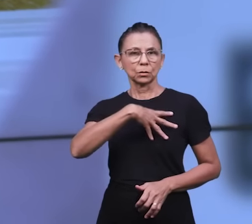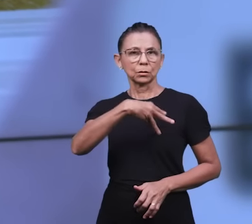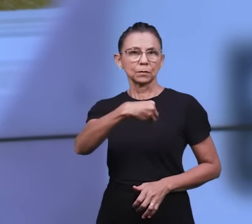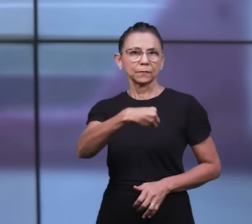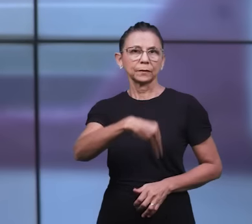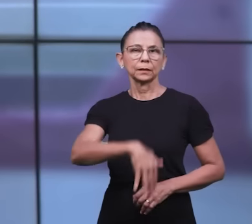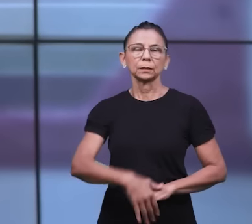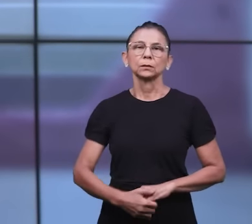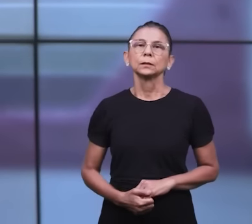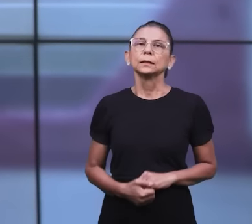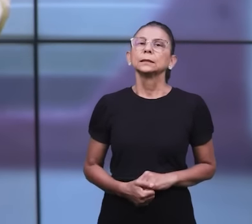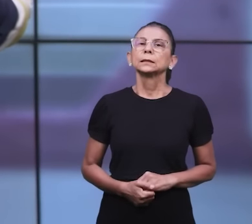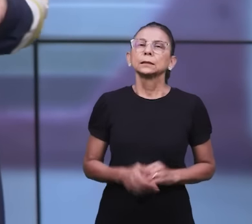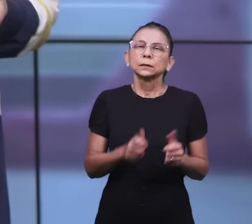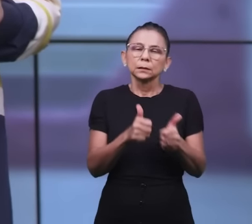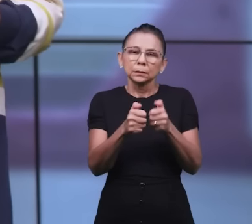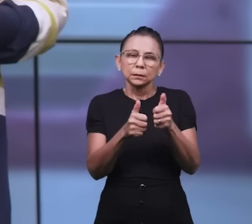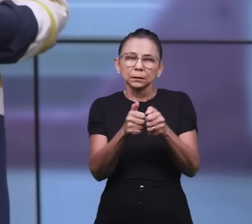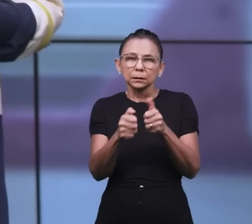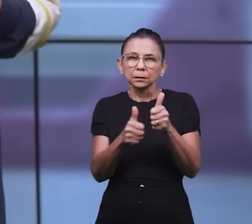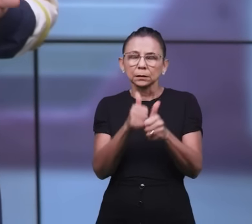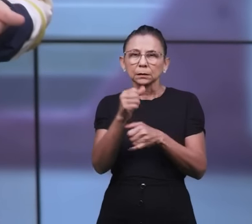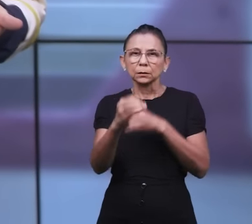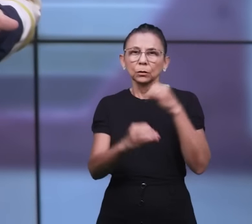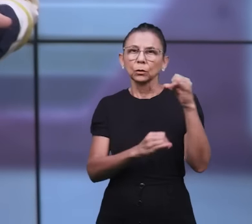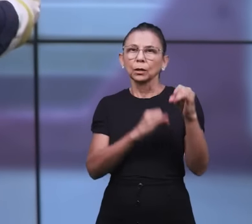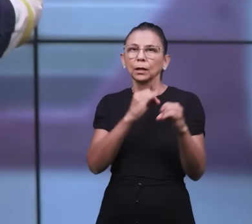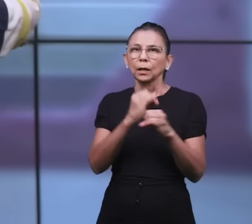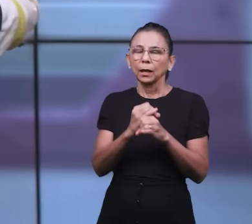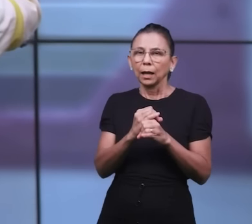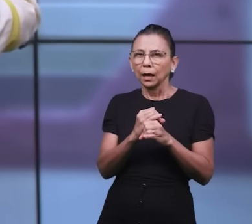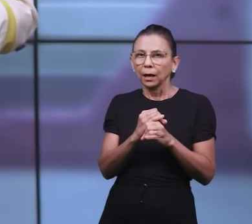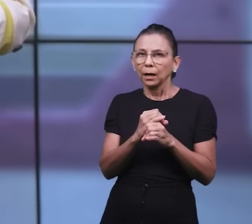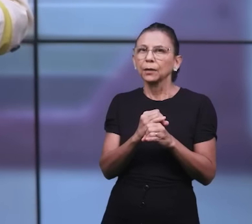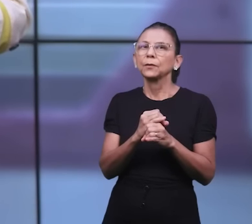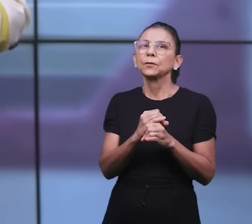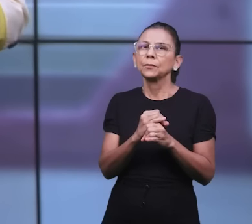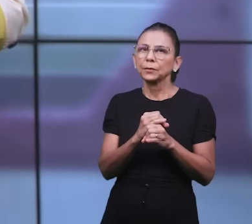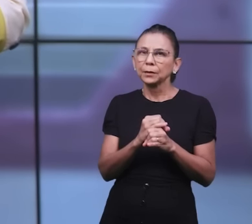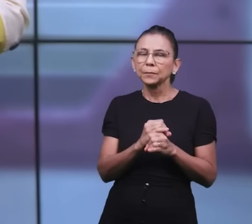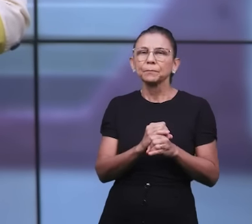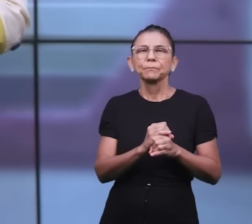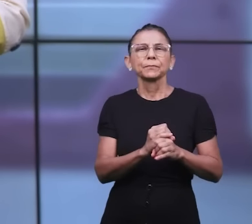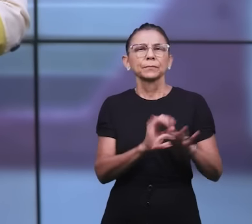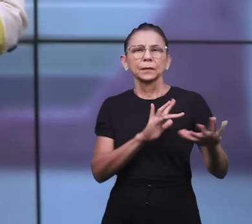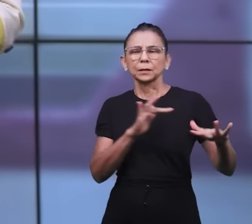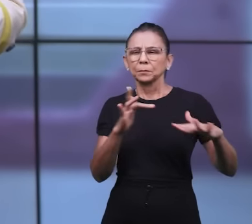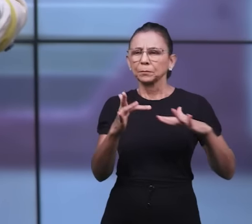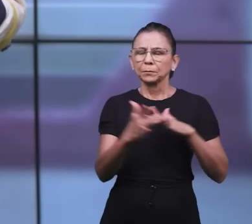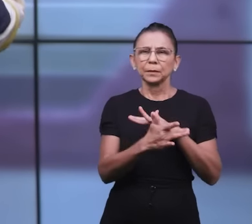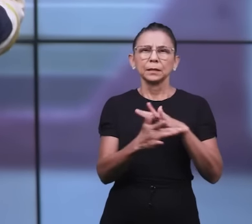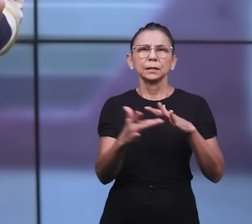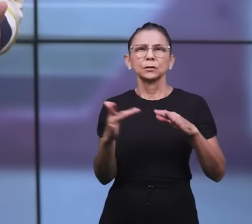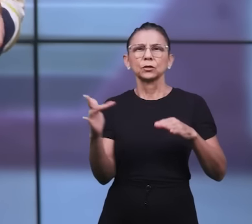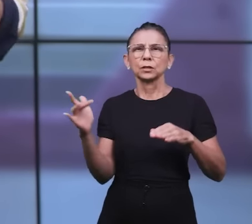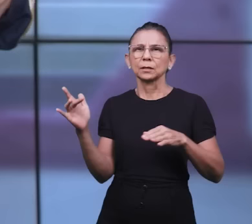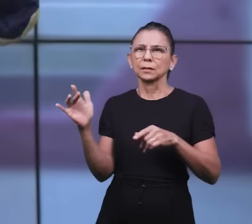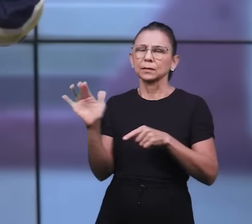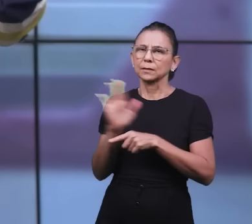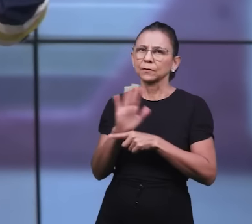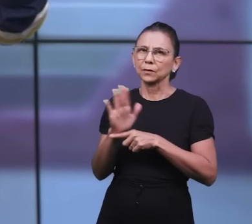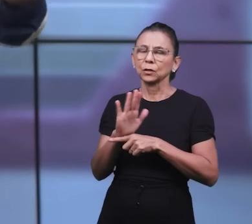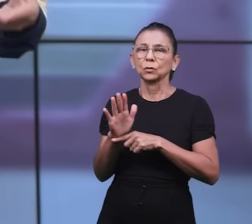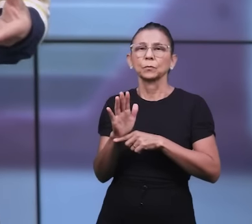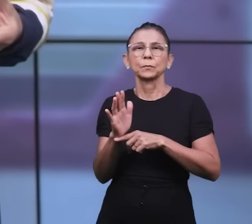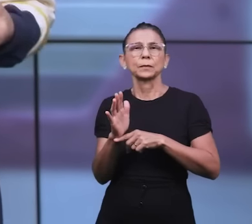dialogamos a respeito dos jogos eletrônicos online os aplicativos de comunicação e de mídia os canais de vídeos